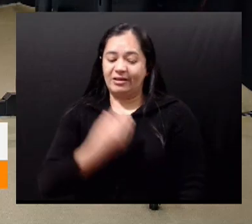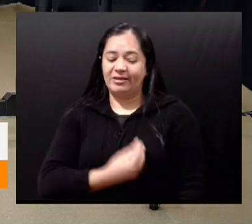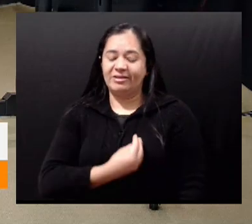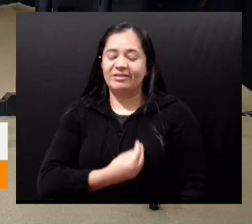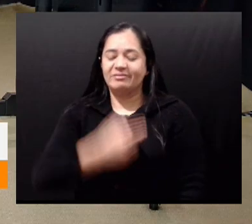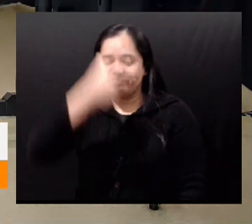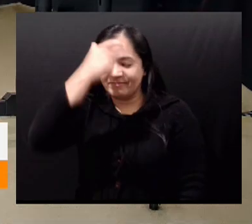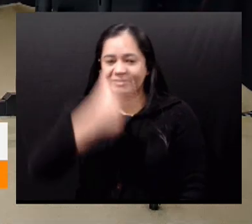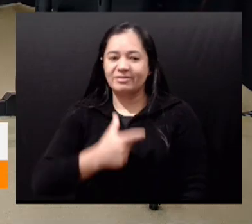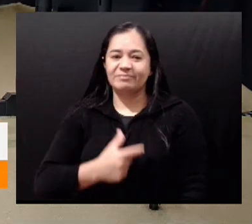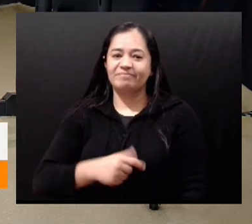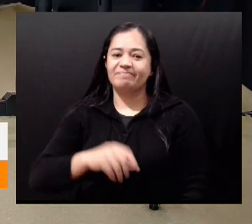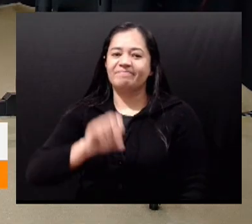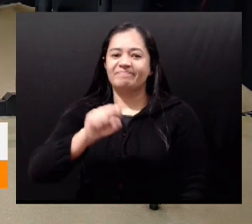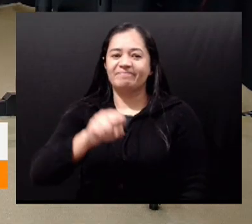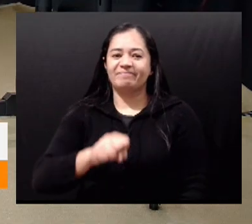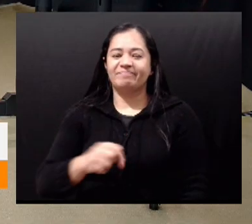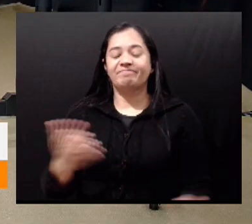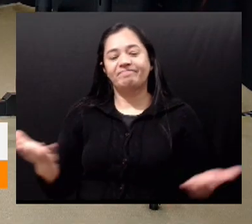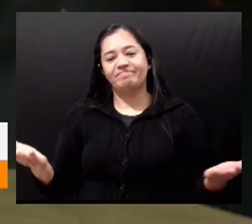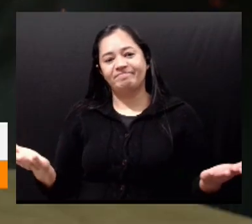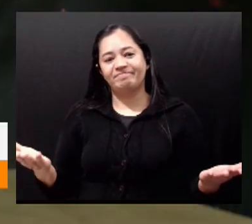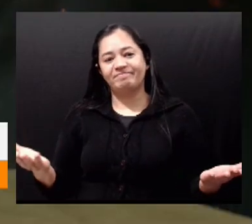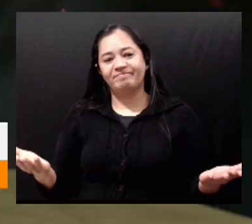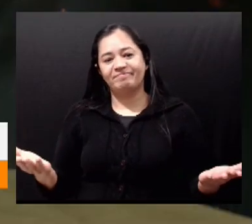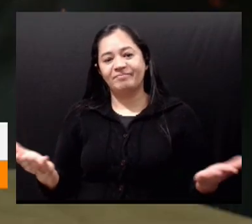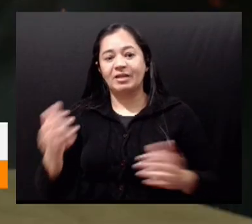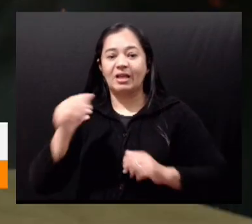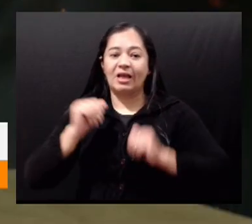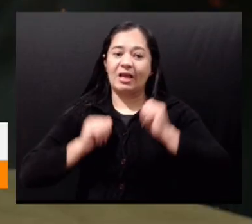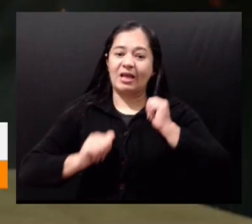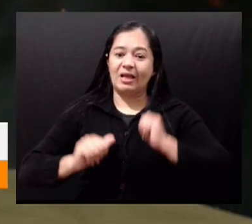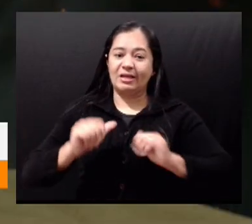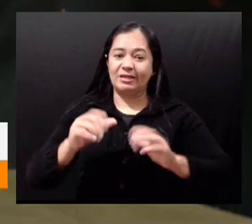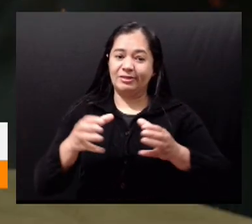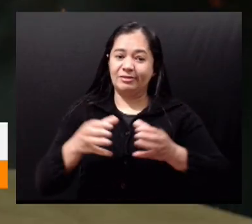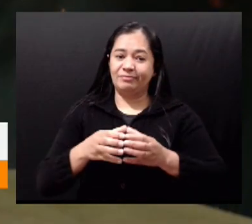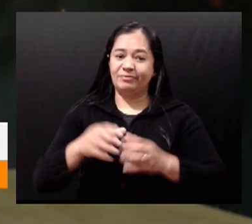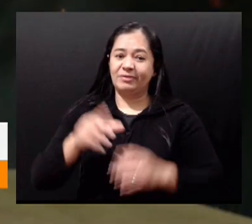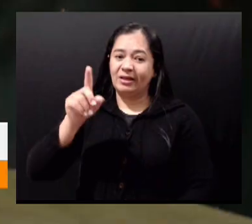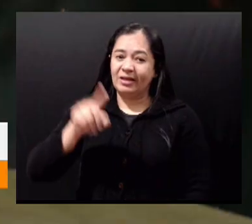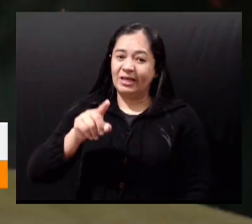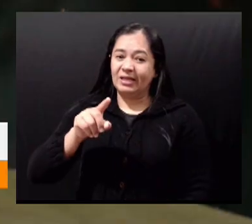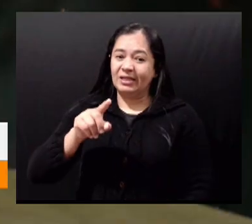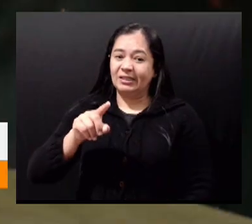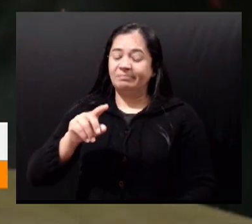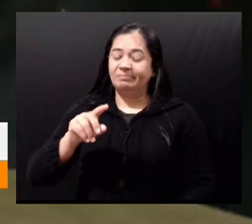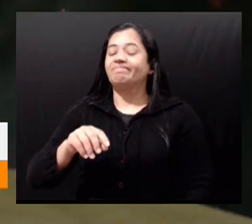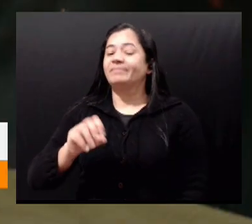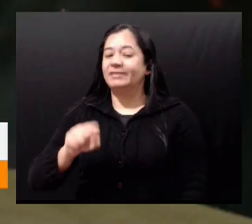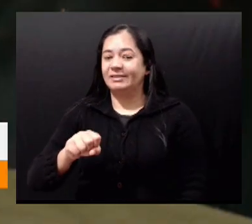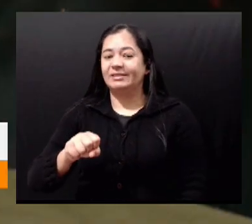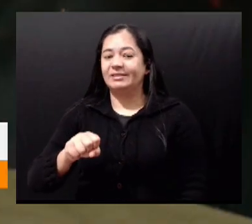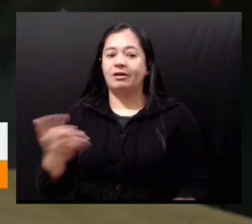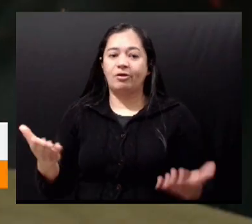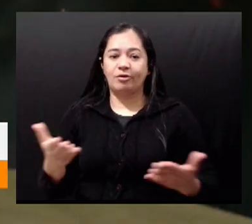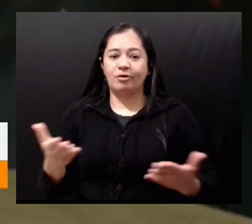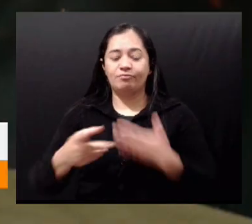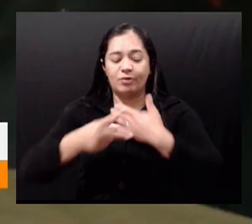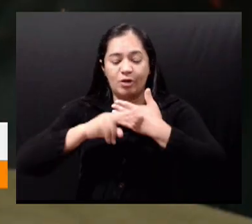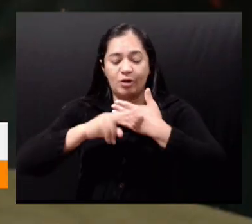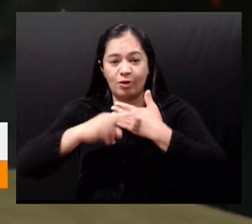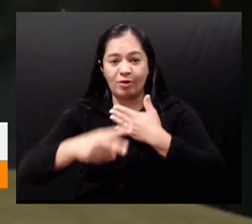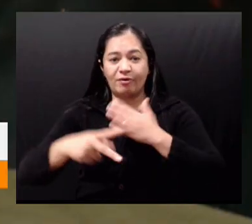Exatamente. Gente, bom, a ansiedade coletiva é um sinal dos tempos, sim. Um reflexo do excesso,